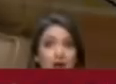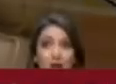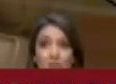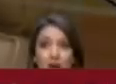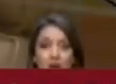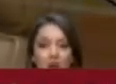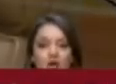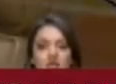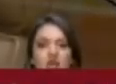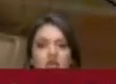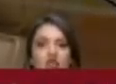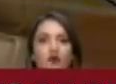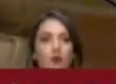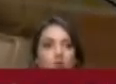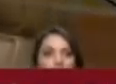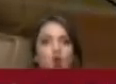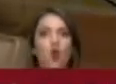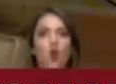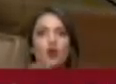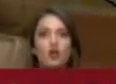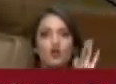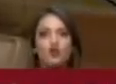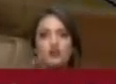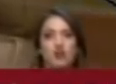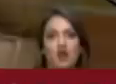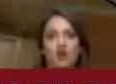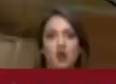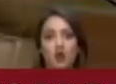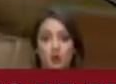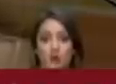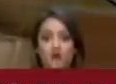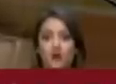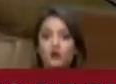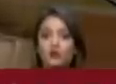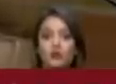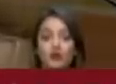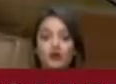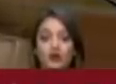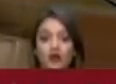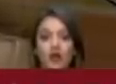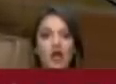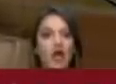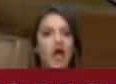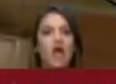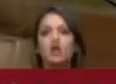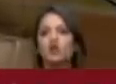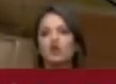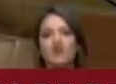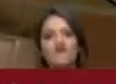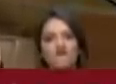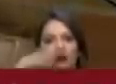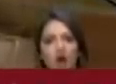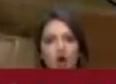pelo Alexandre de Moraes, que abriu o processo, que julgou o processo, que é teoricamente a vítima do processo, foi investigador, foi o